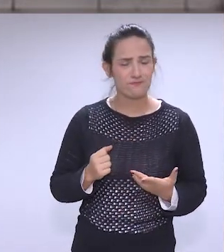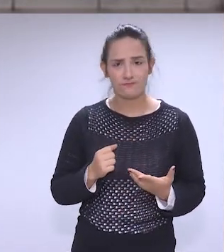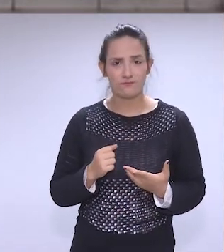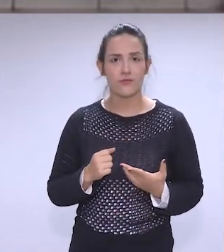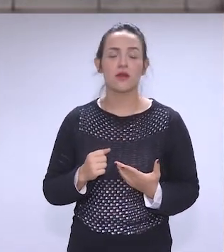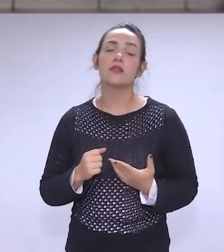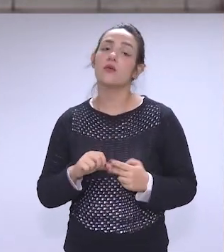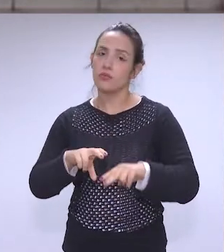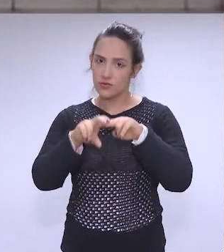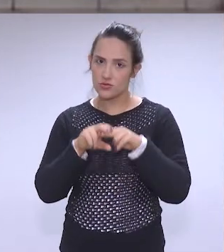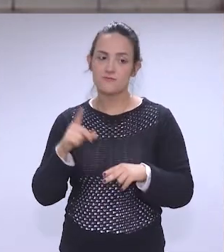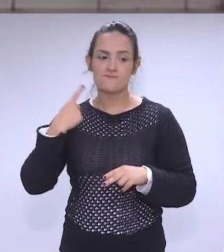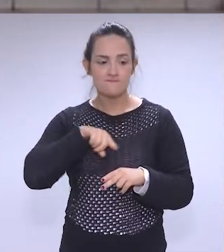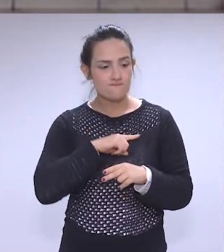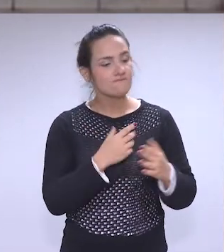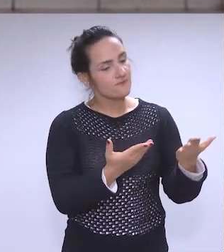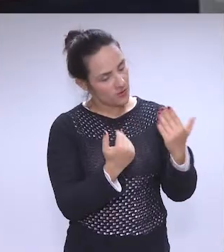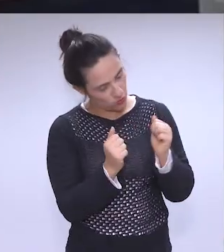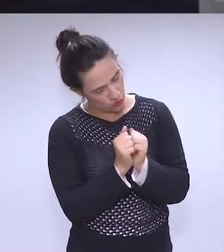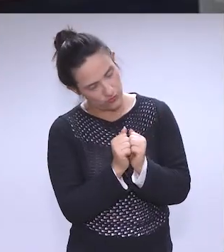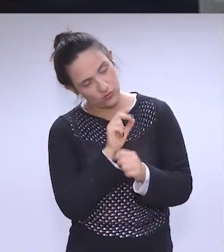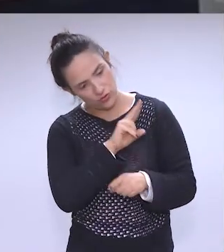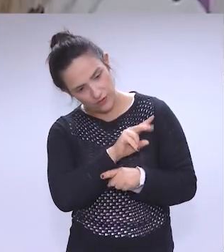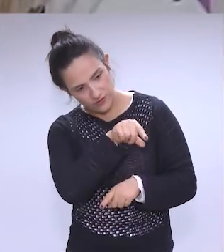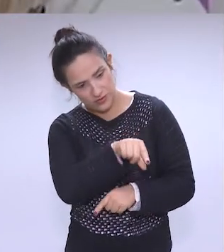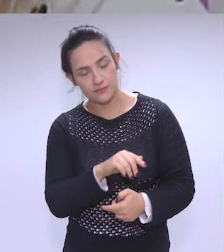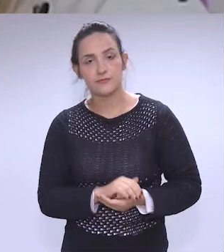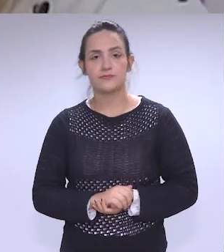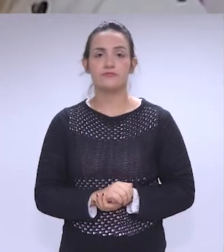nosso trabalho ele consiste no acolhimento.